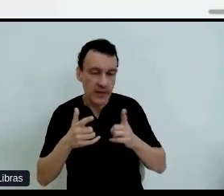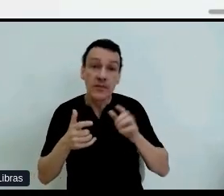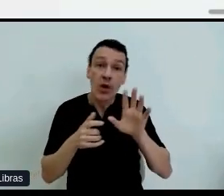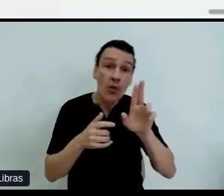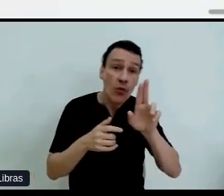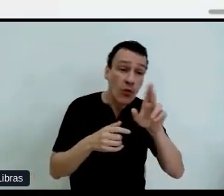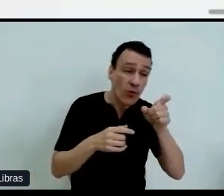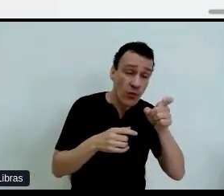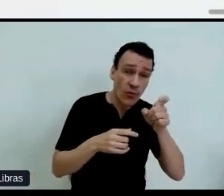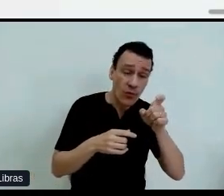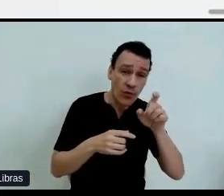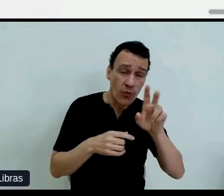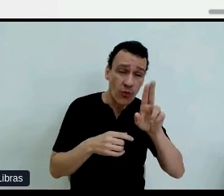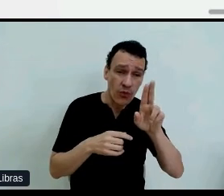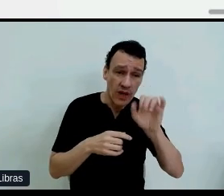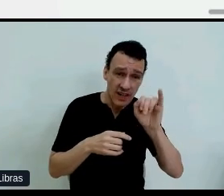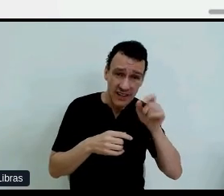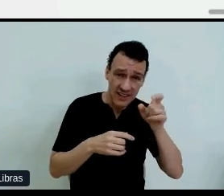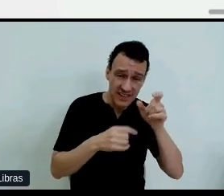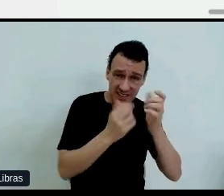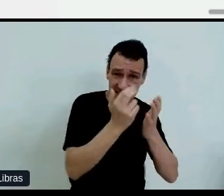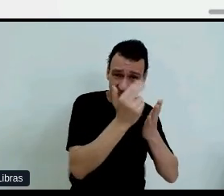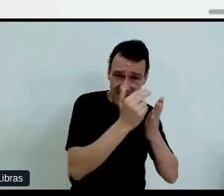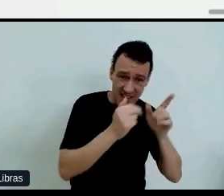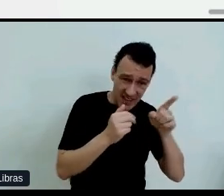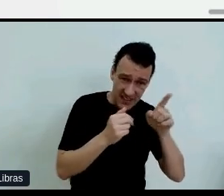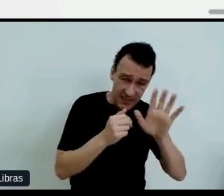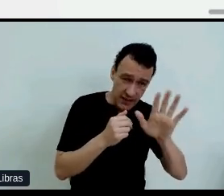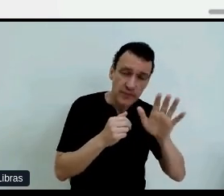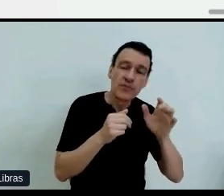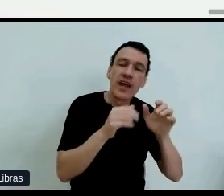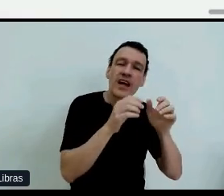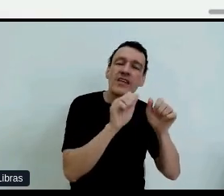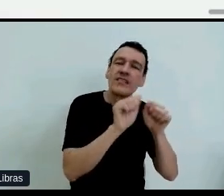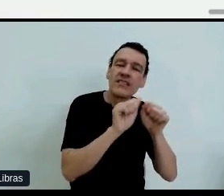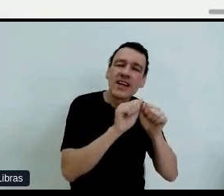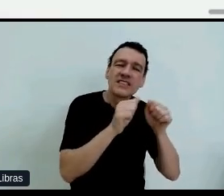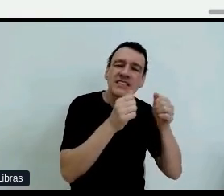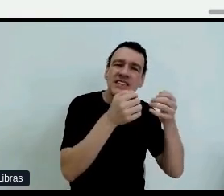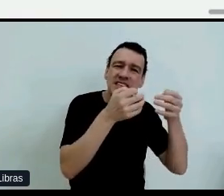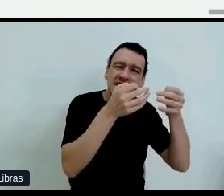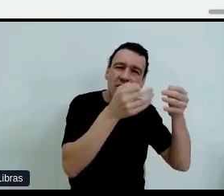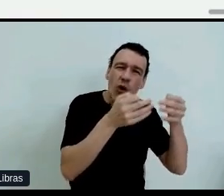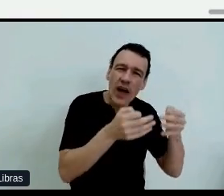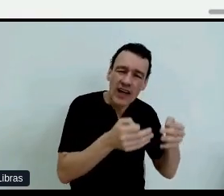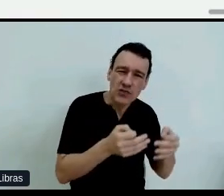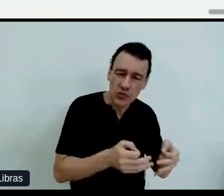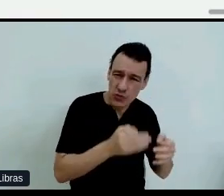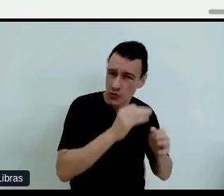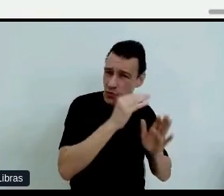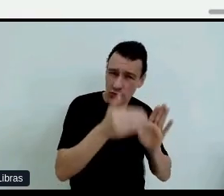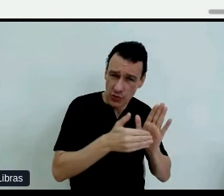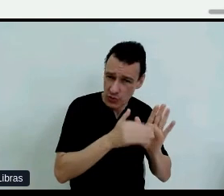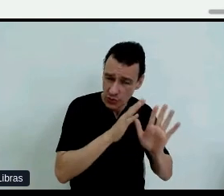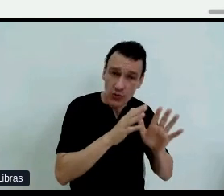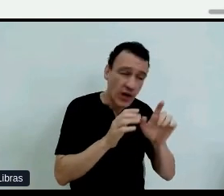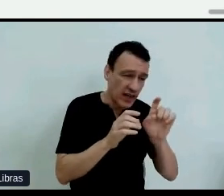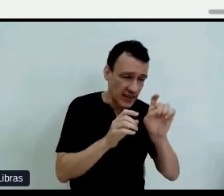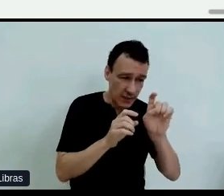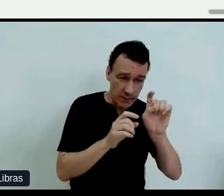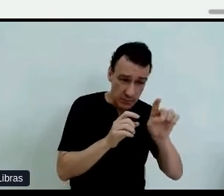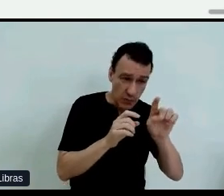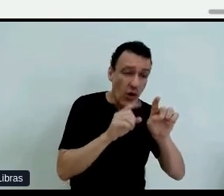de usar o componente correto, mesmo que visualmente eles possam ser iguais, um que deixe claro que ele é um botão link,